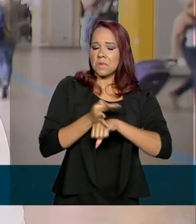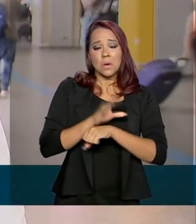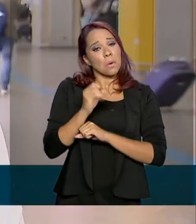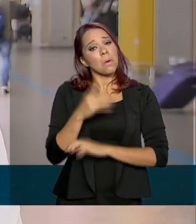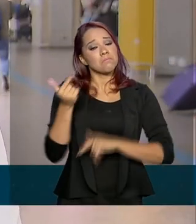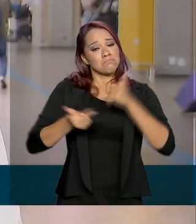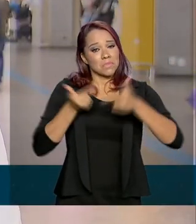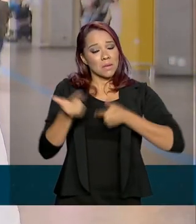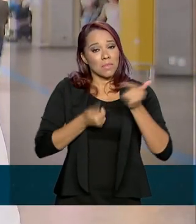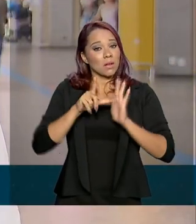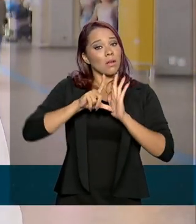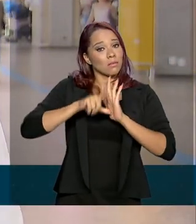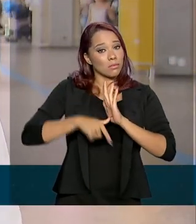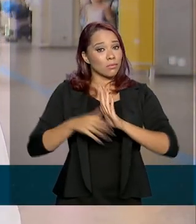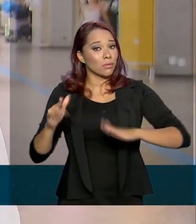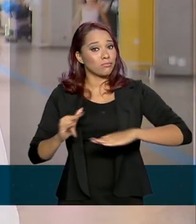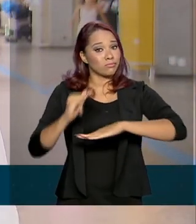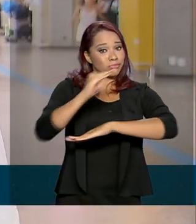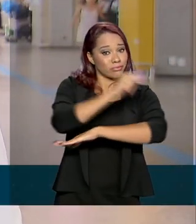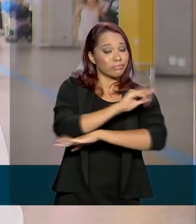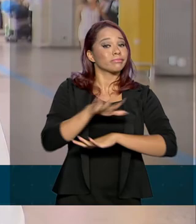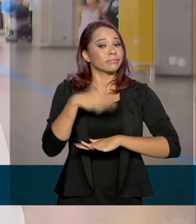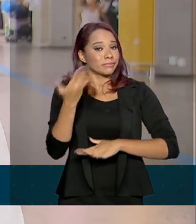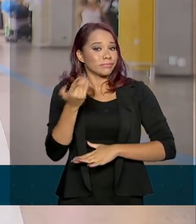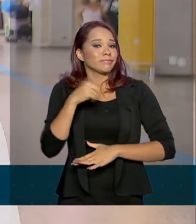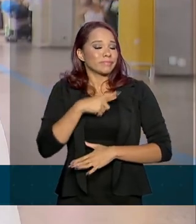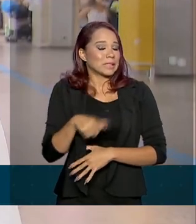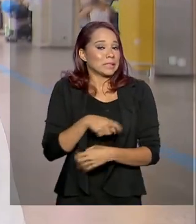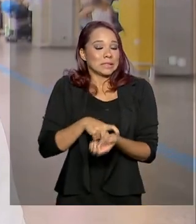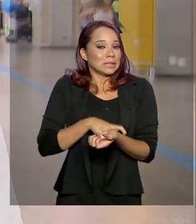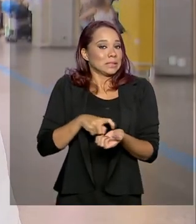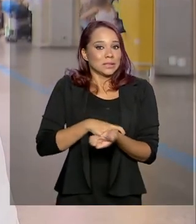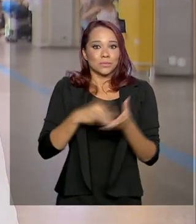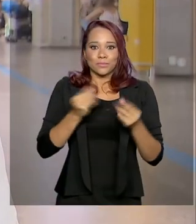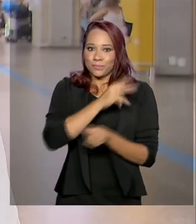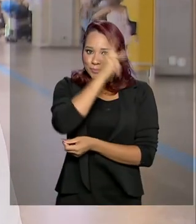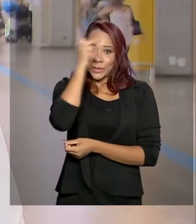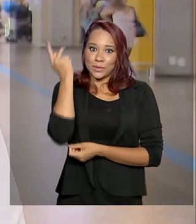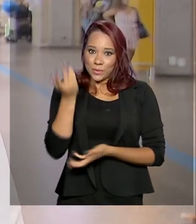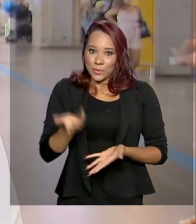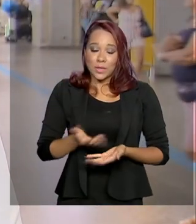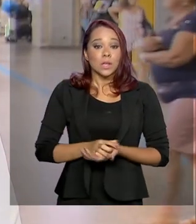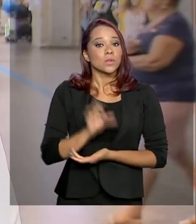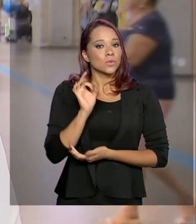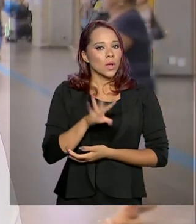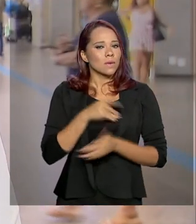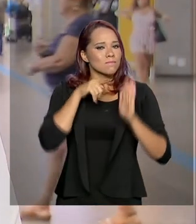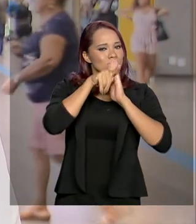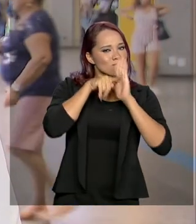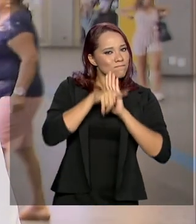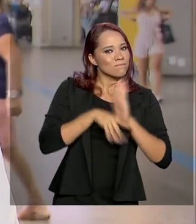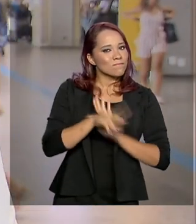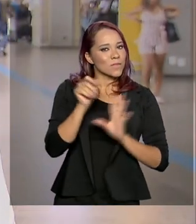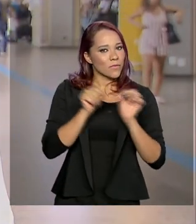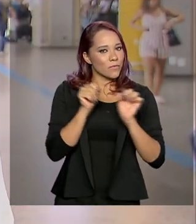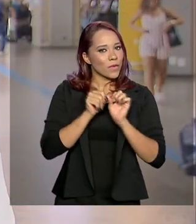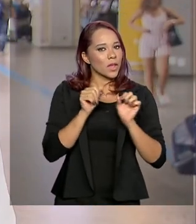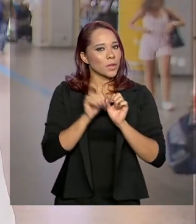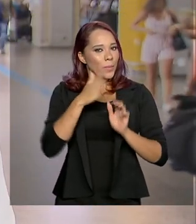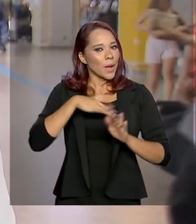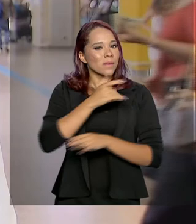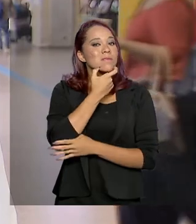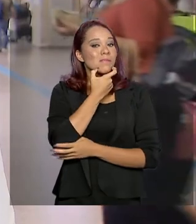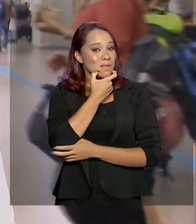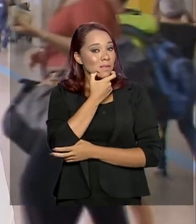trabalho, o atraso de voos nos aeroportos é algo que irrita mesmo os passageiros. Mas, segundo uma pesquisa feita por uma consultoria